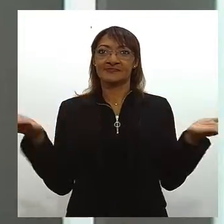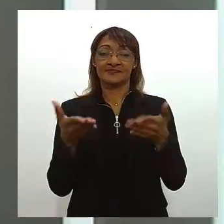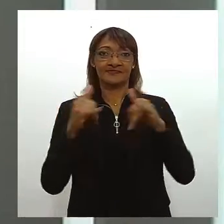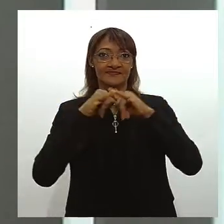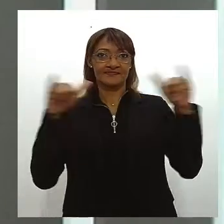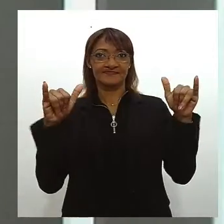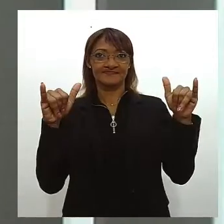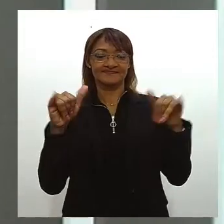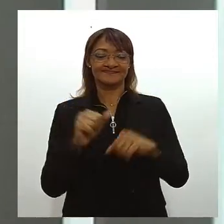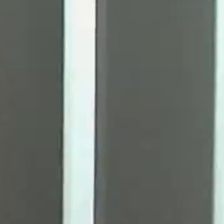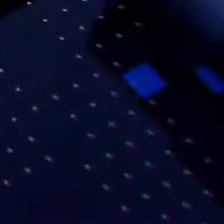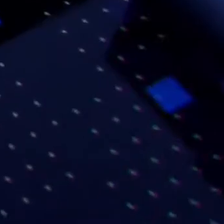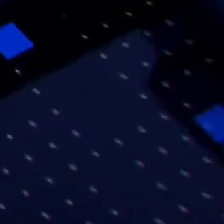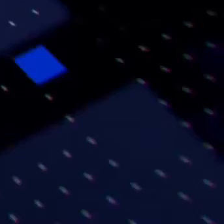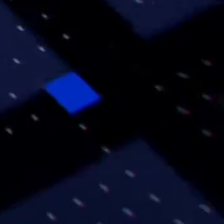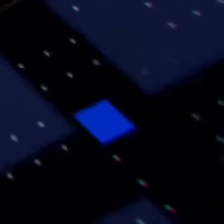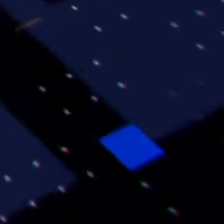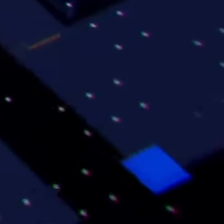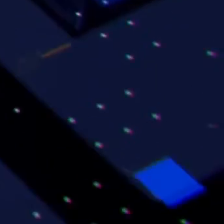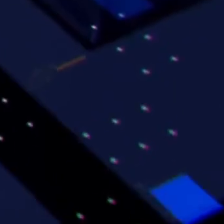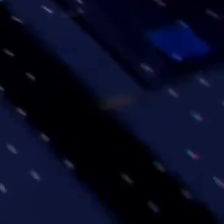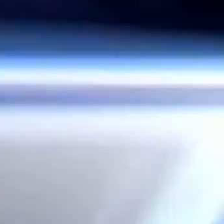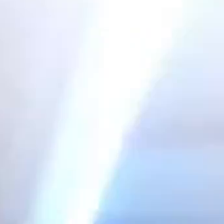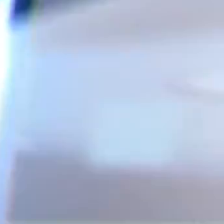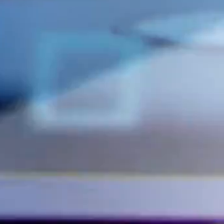agora. Fique com a gente.